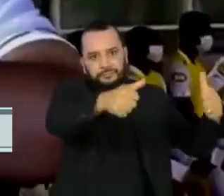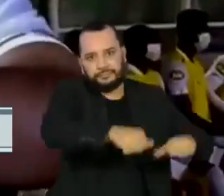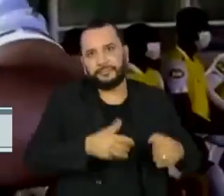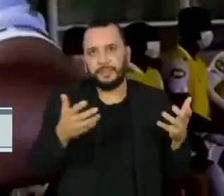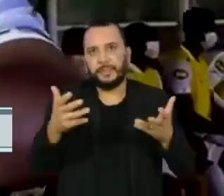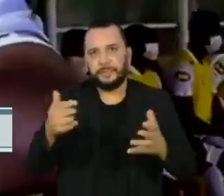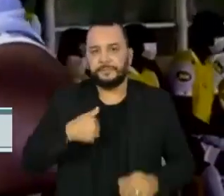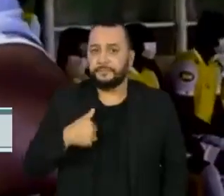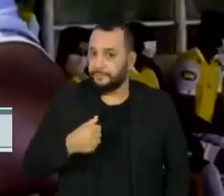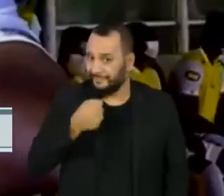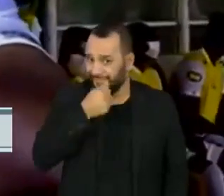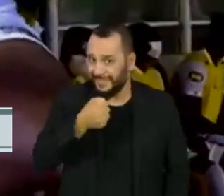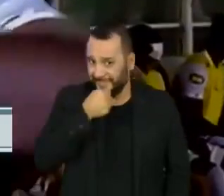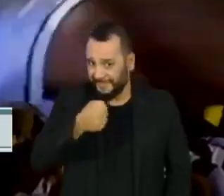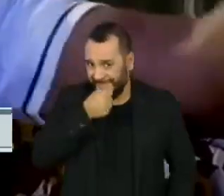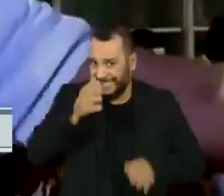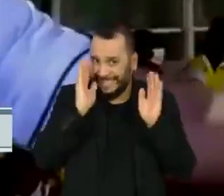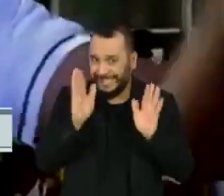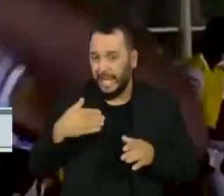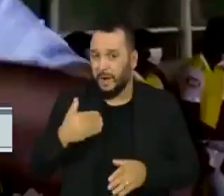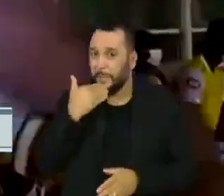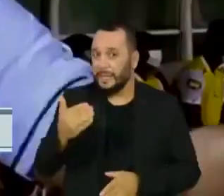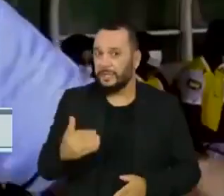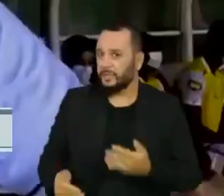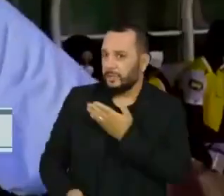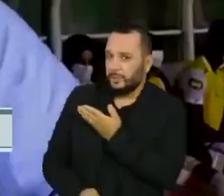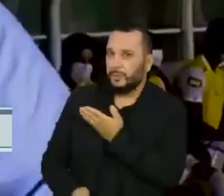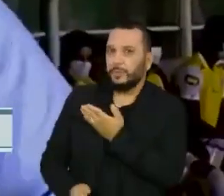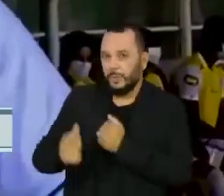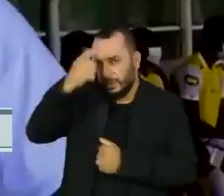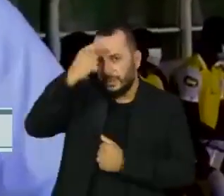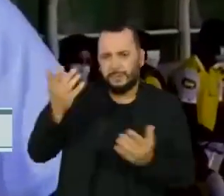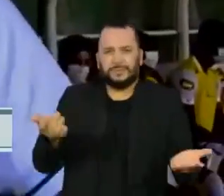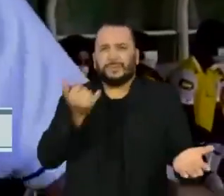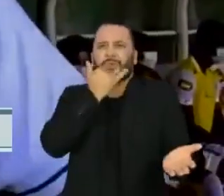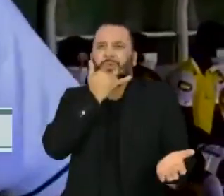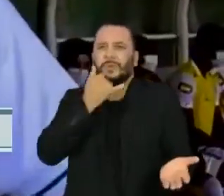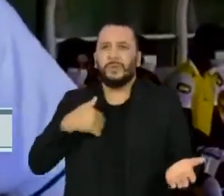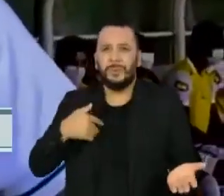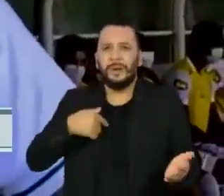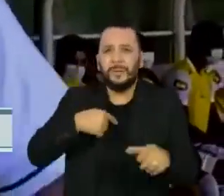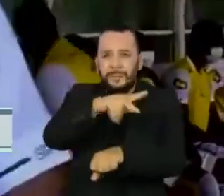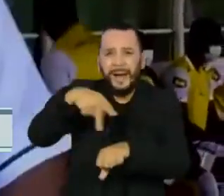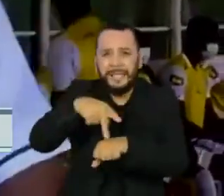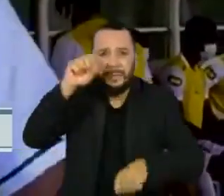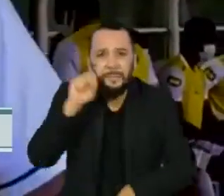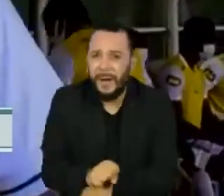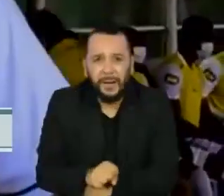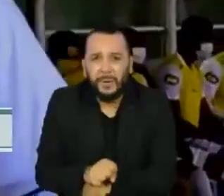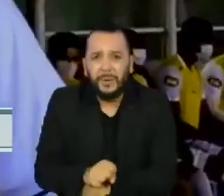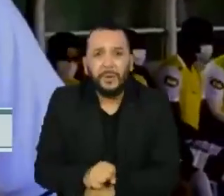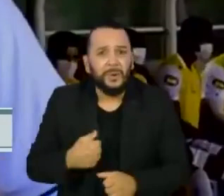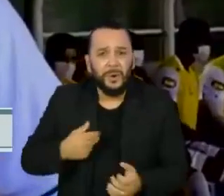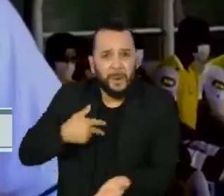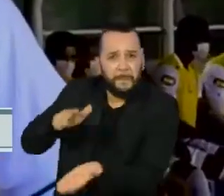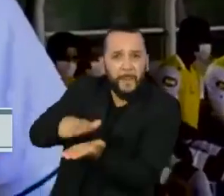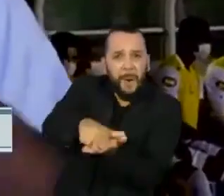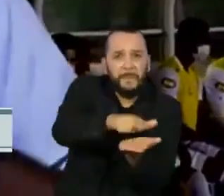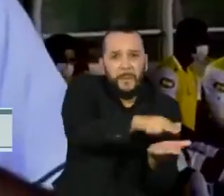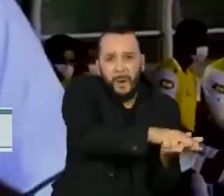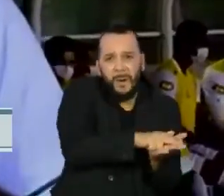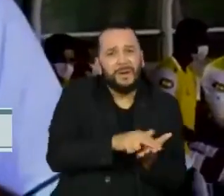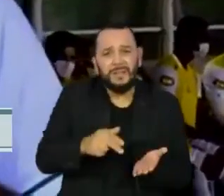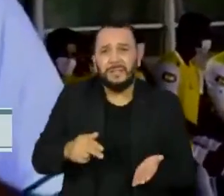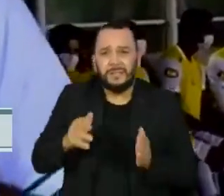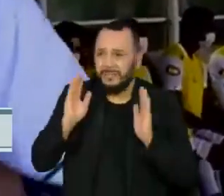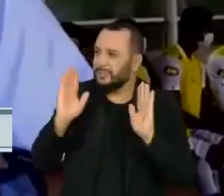entrevista que mais repercutiu na semana, um pedido por sensatez. O nosso país parou, gente. Não tem lugar nos hospitais. Eu